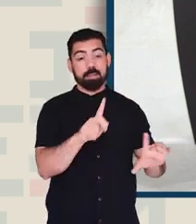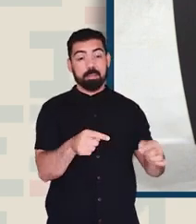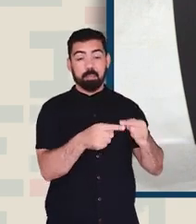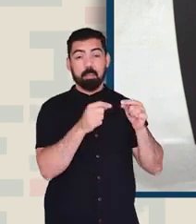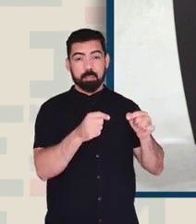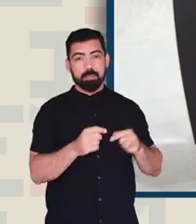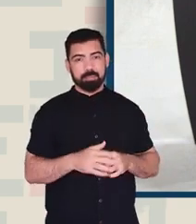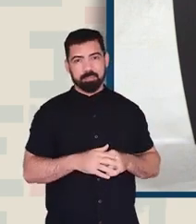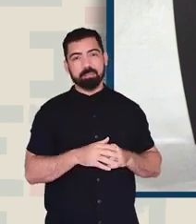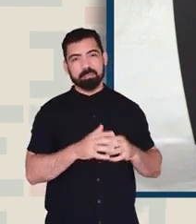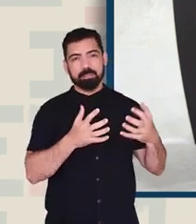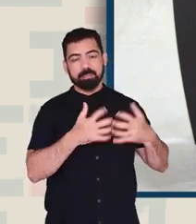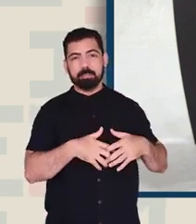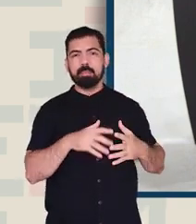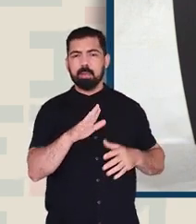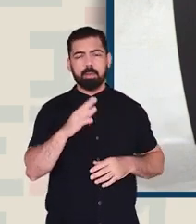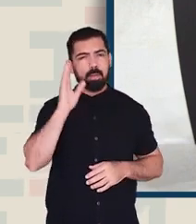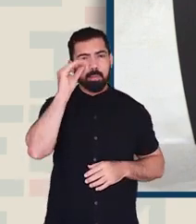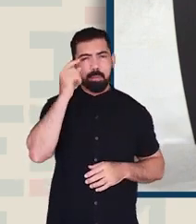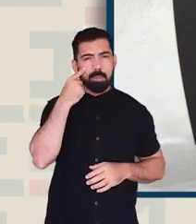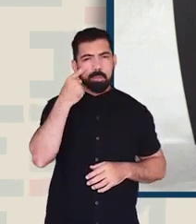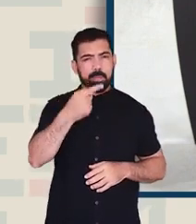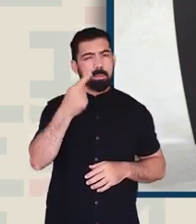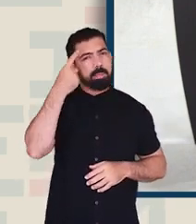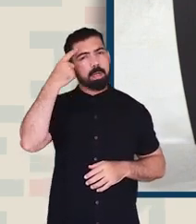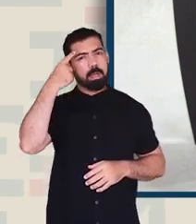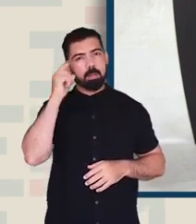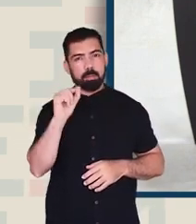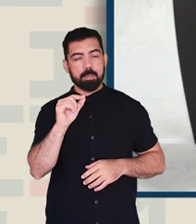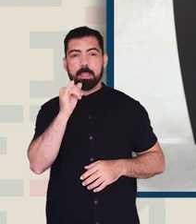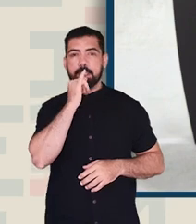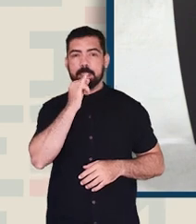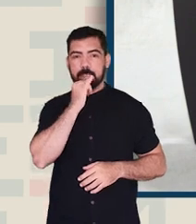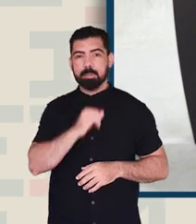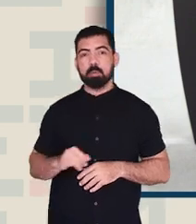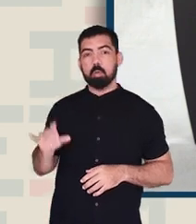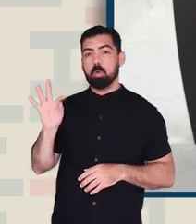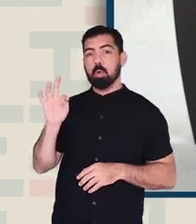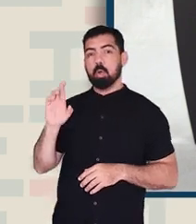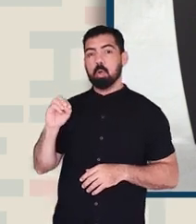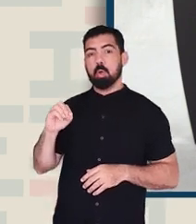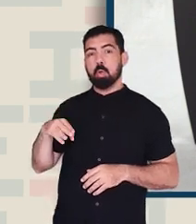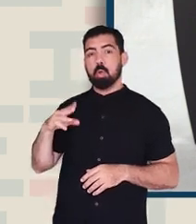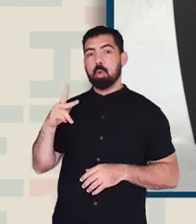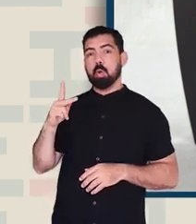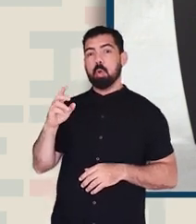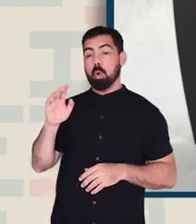essa disposição da série harmônica. É curioso pensar no caso do trombone.